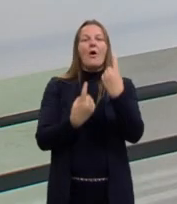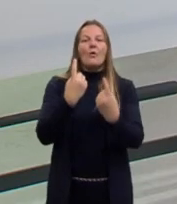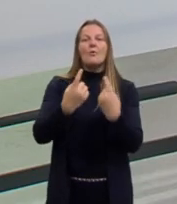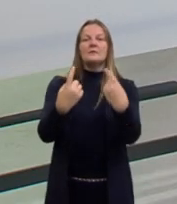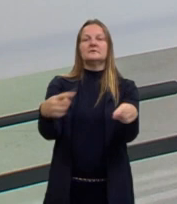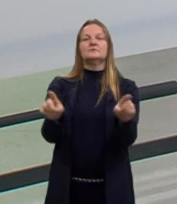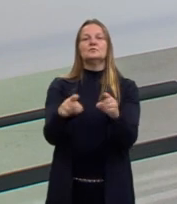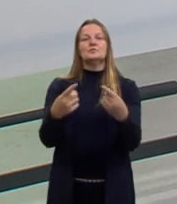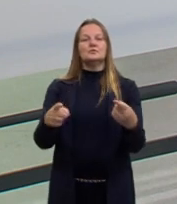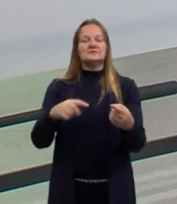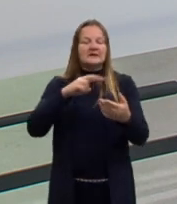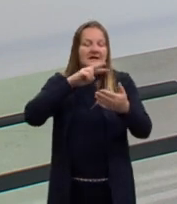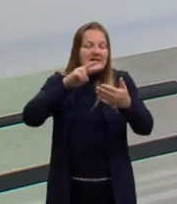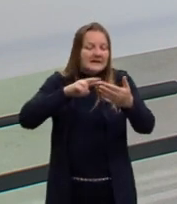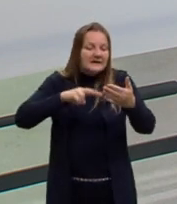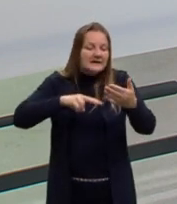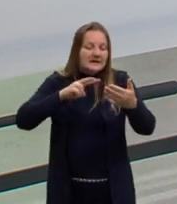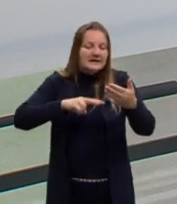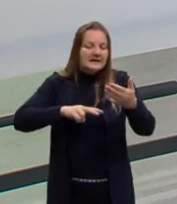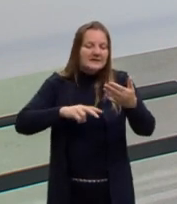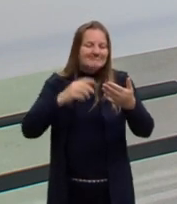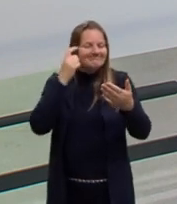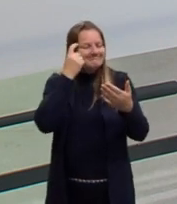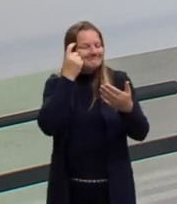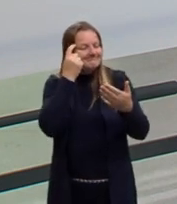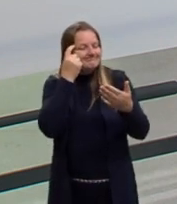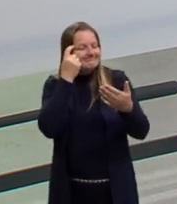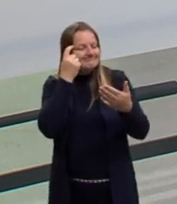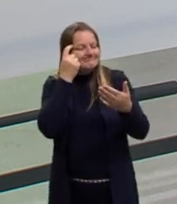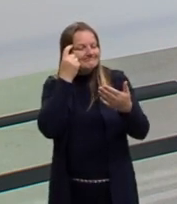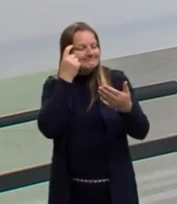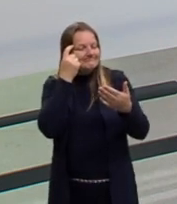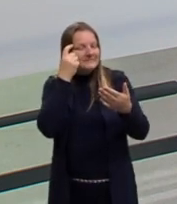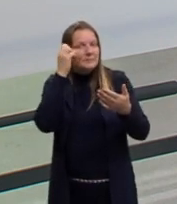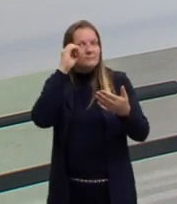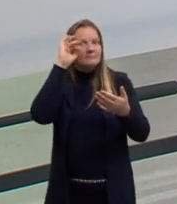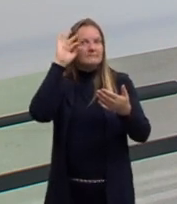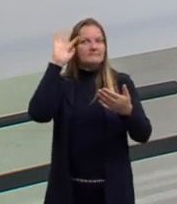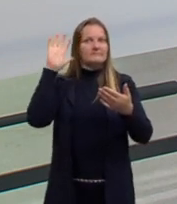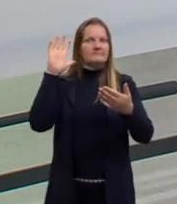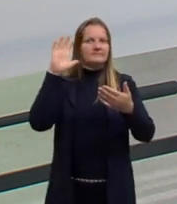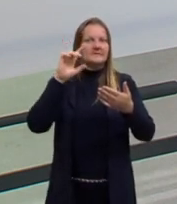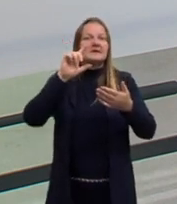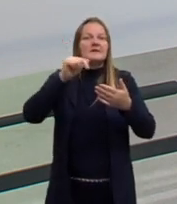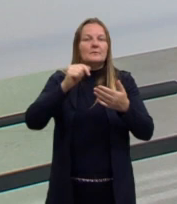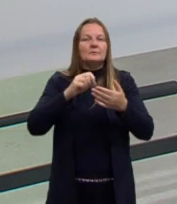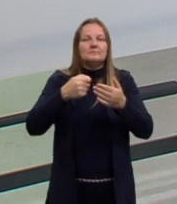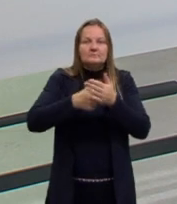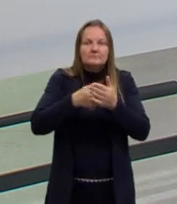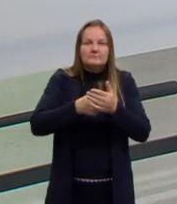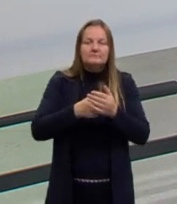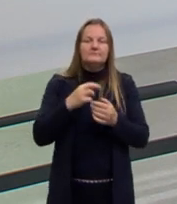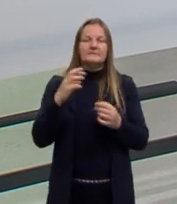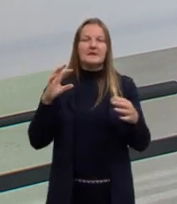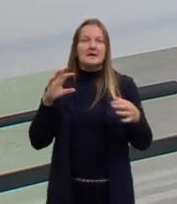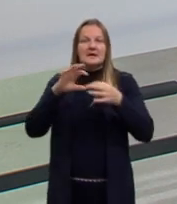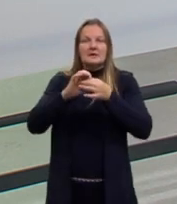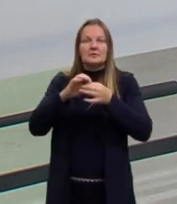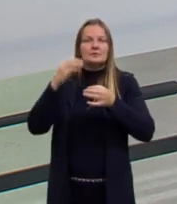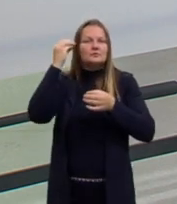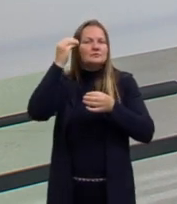Ali ler interpreta ou seja entende e tenta fazer a ligação